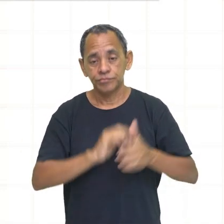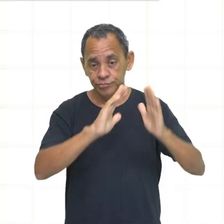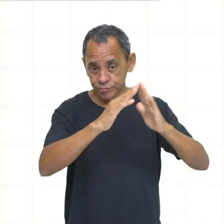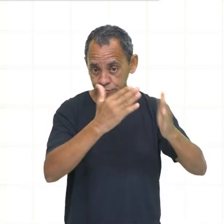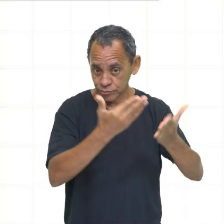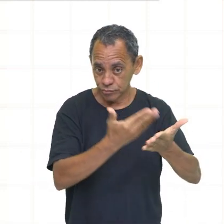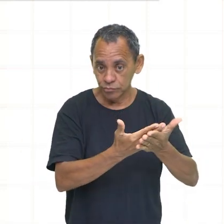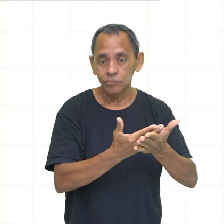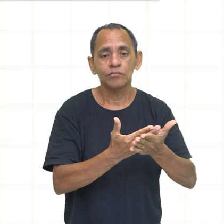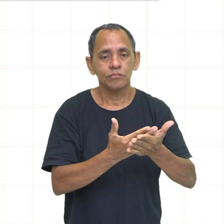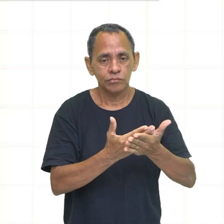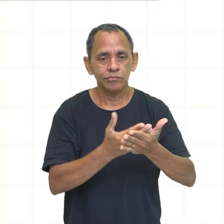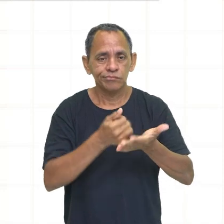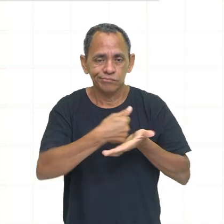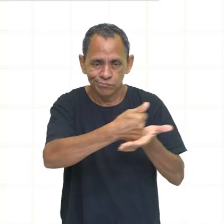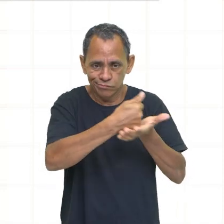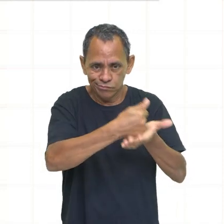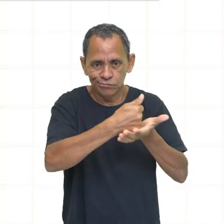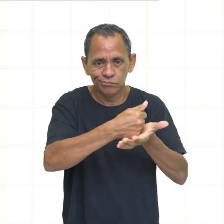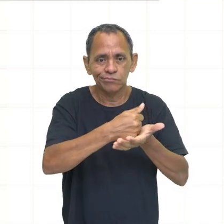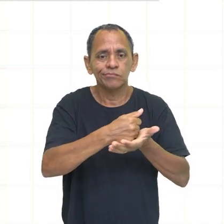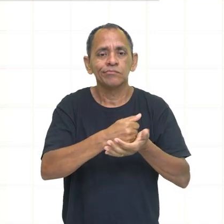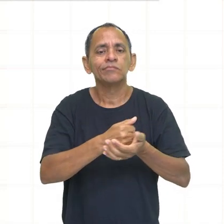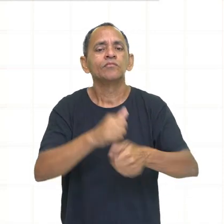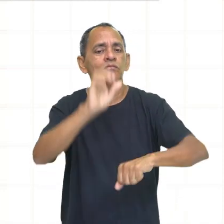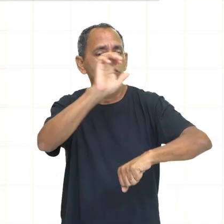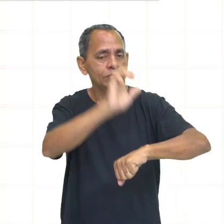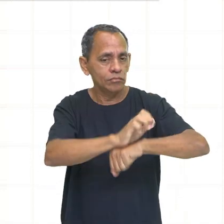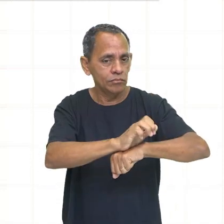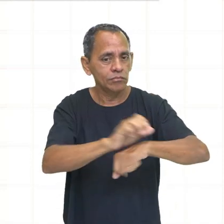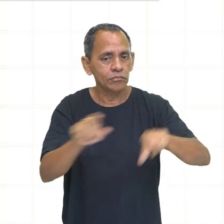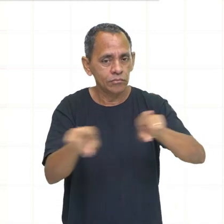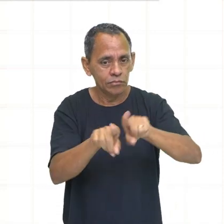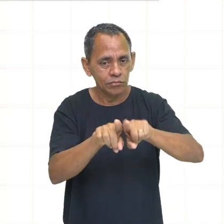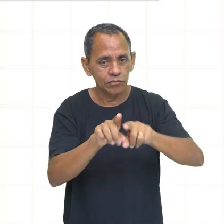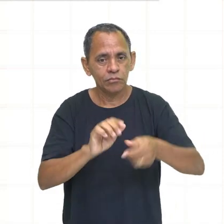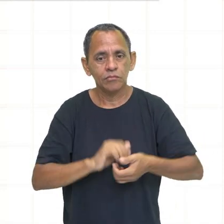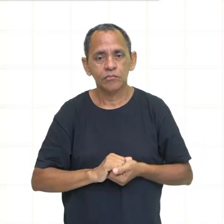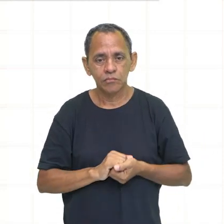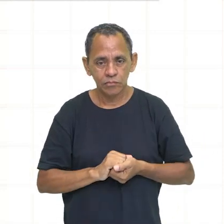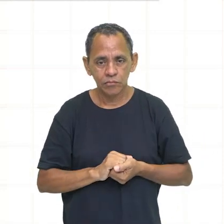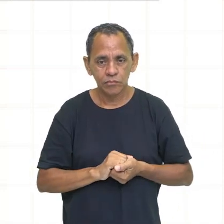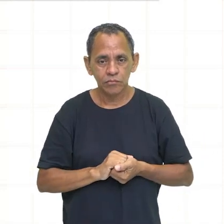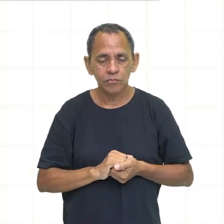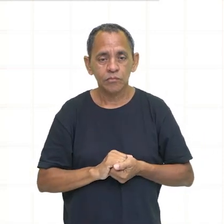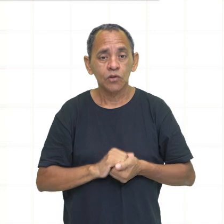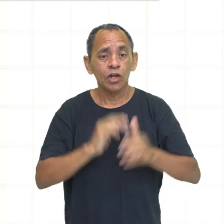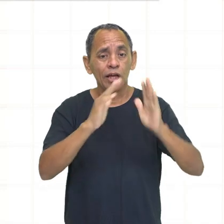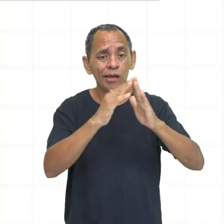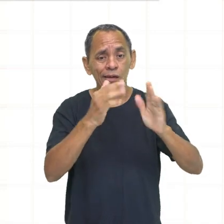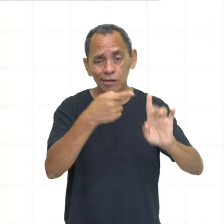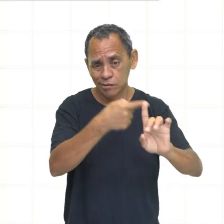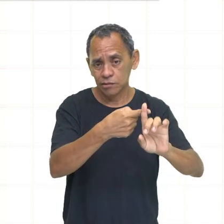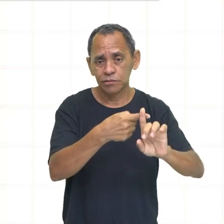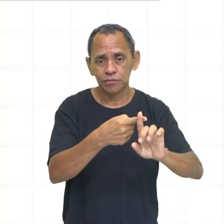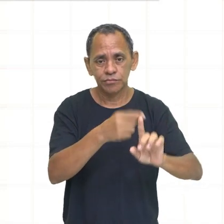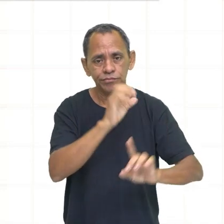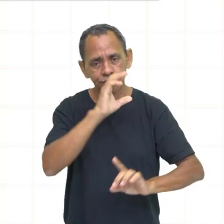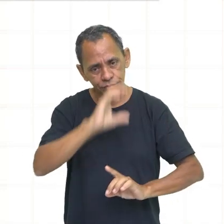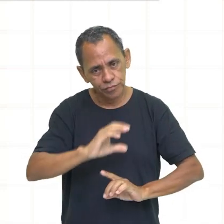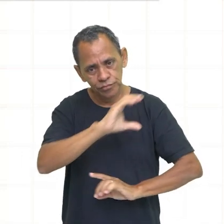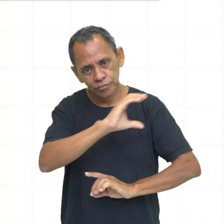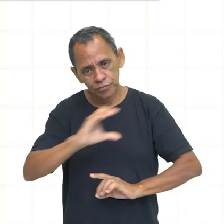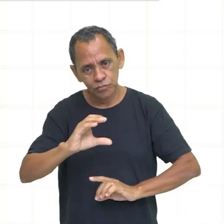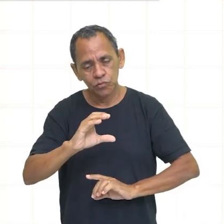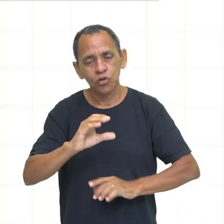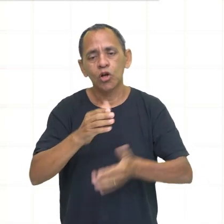pelo Estado. E com essa lei de separação da Igreja e do Estado e com a adoção da laicidade, a Igreja Católica não